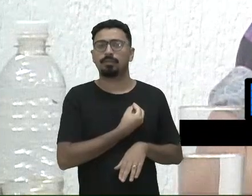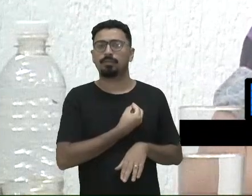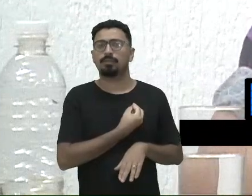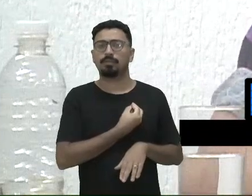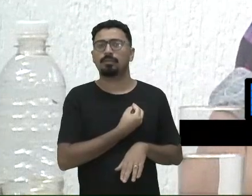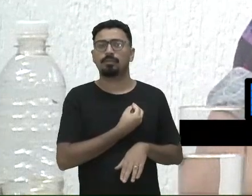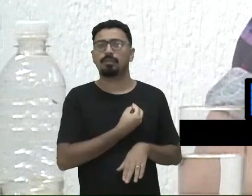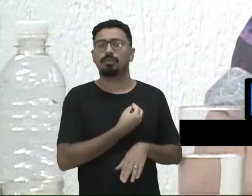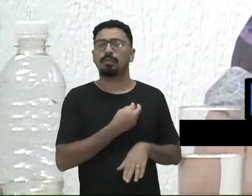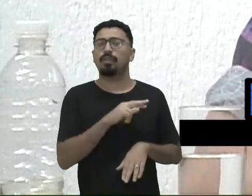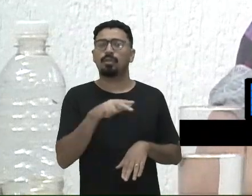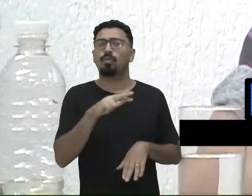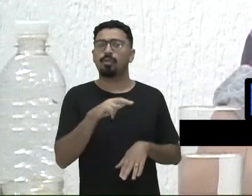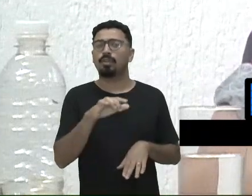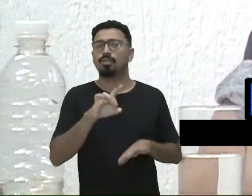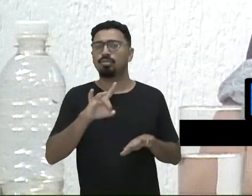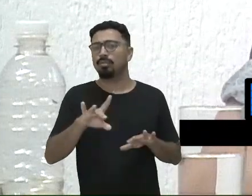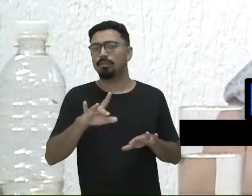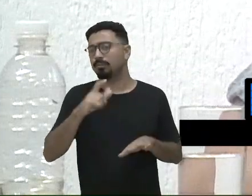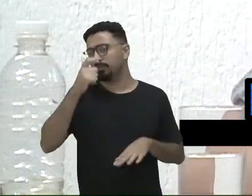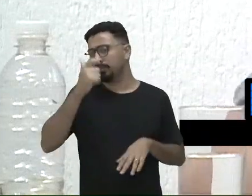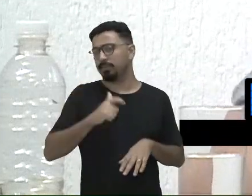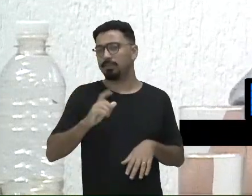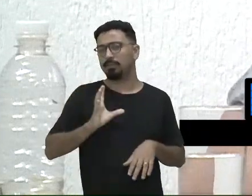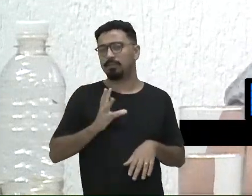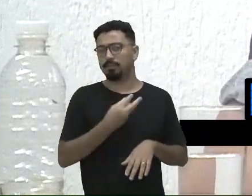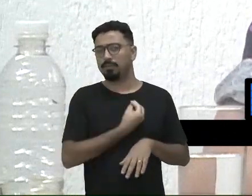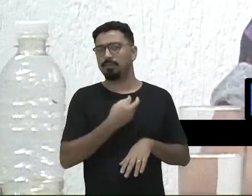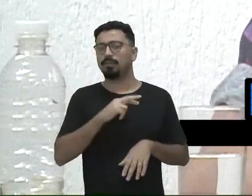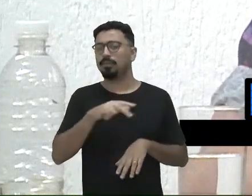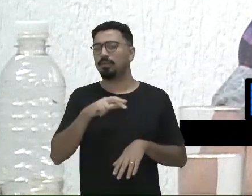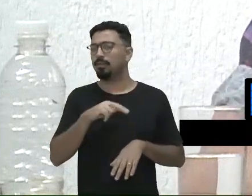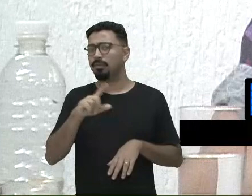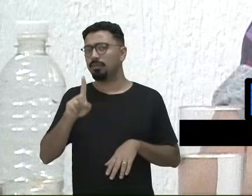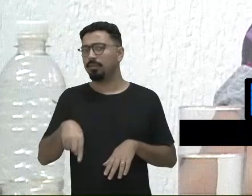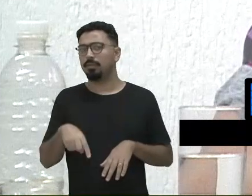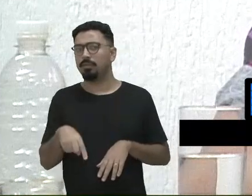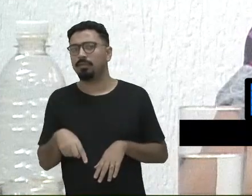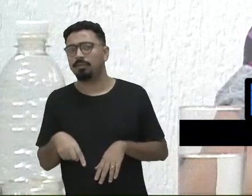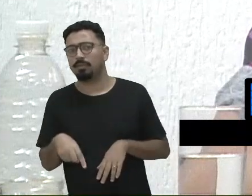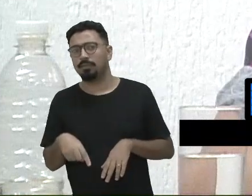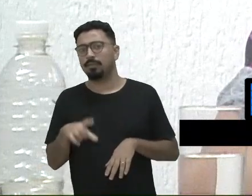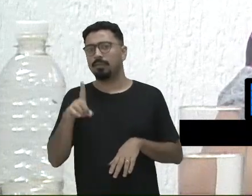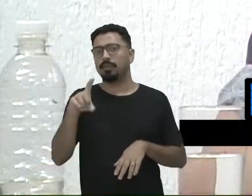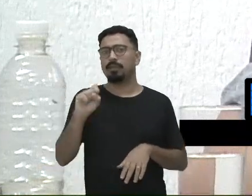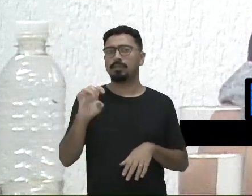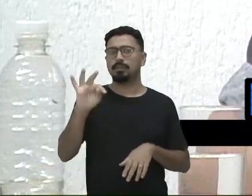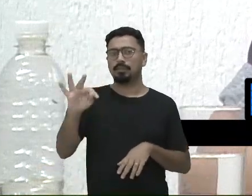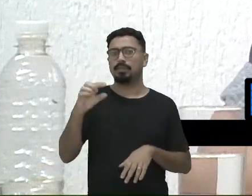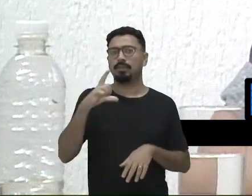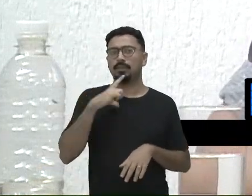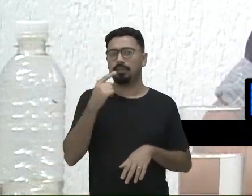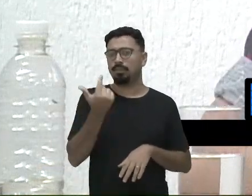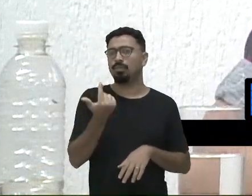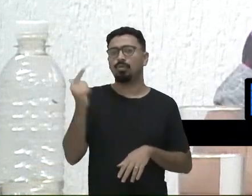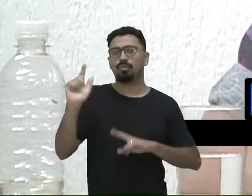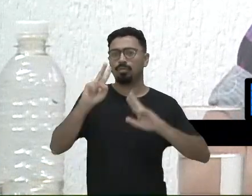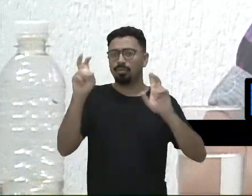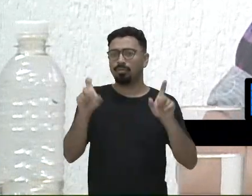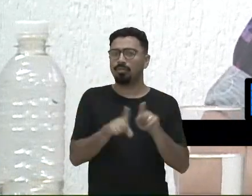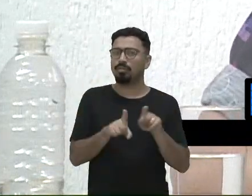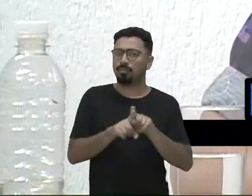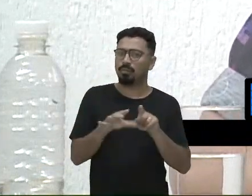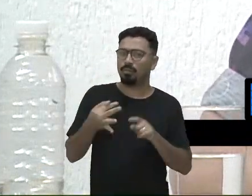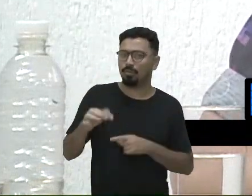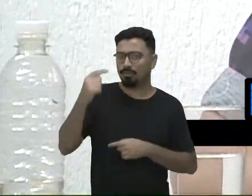no fato dela ser uma pessoa trans. Ela não tem só infecções sexualmente transmissíveis. Ela tem outras questões, ela tem dor de